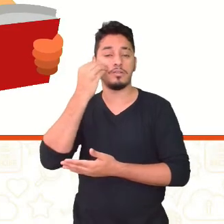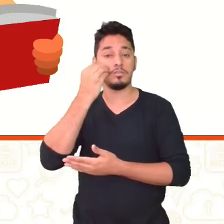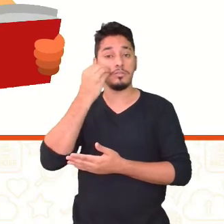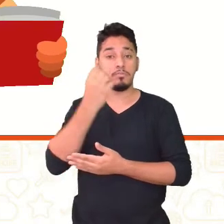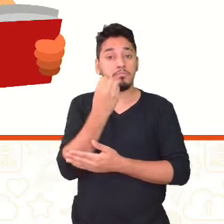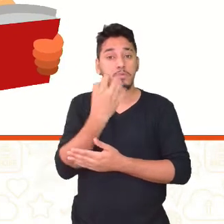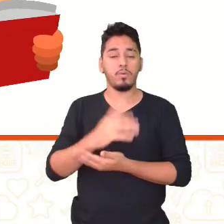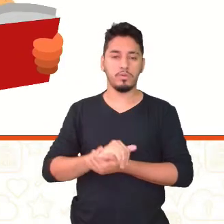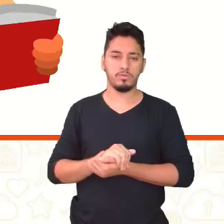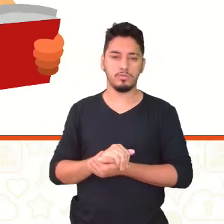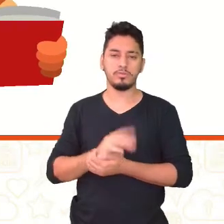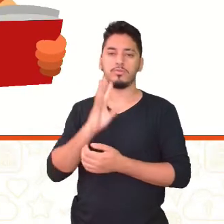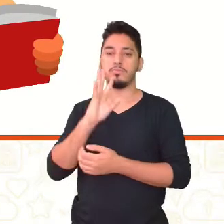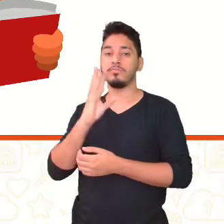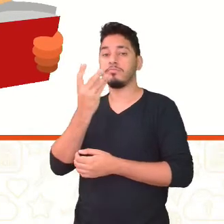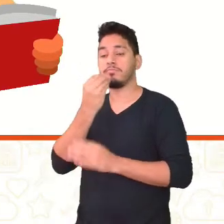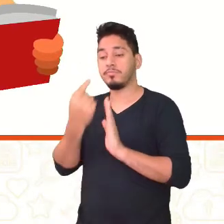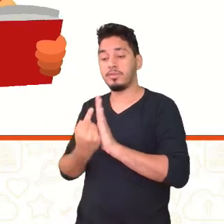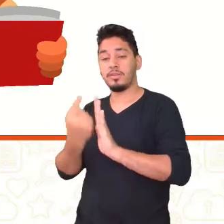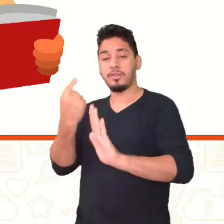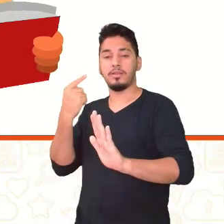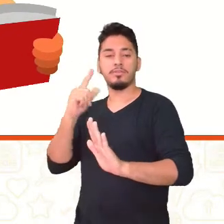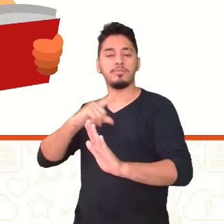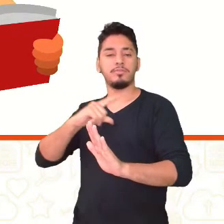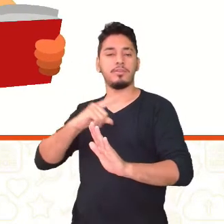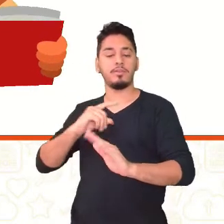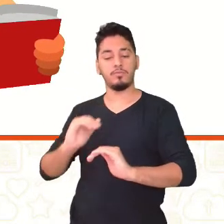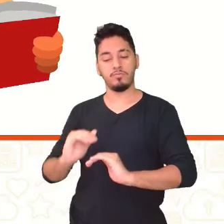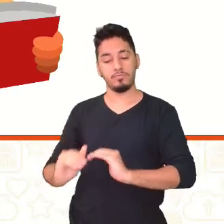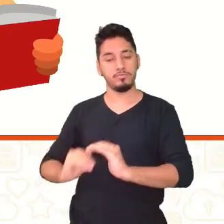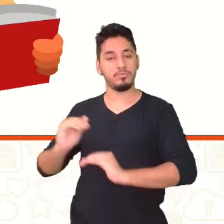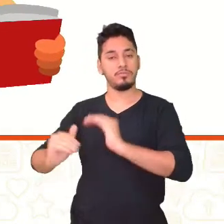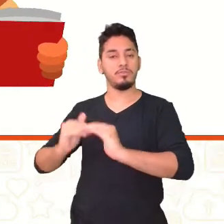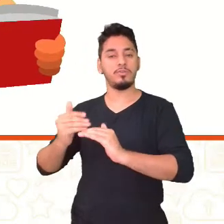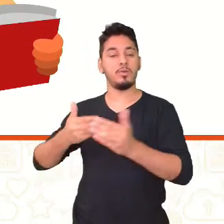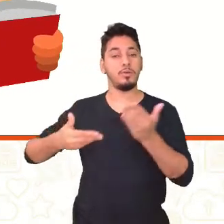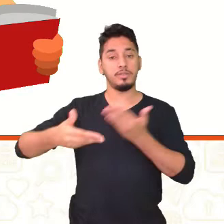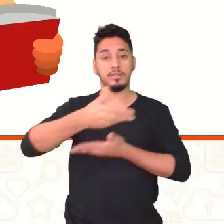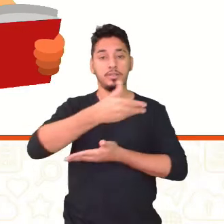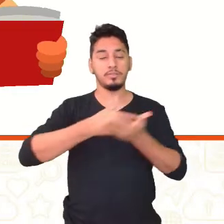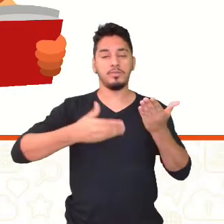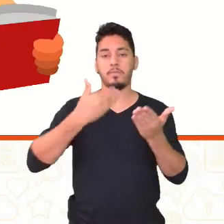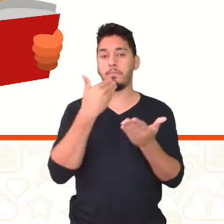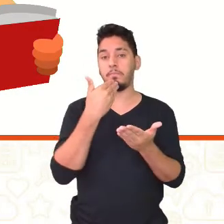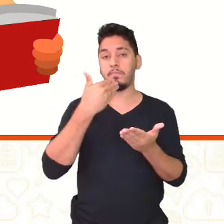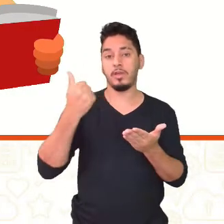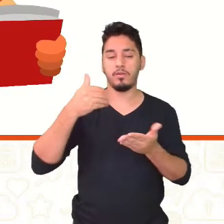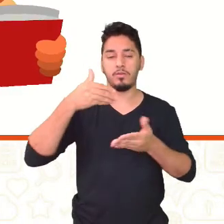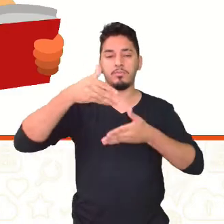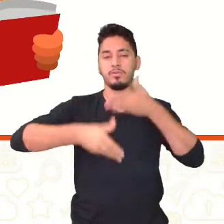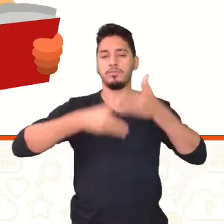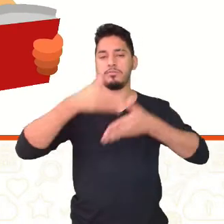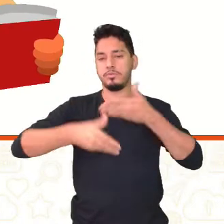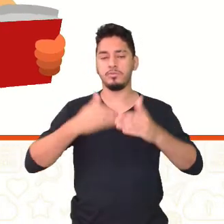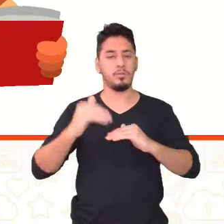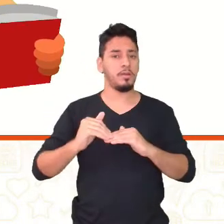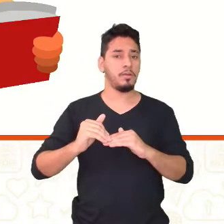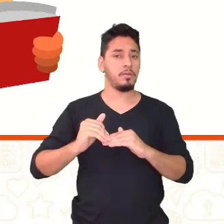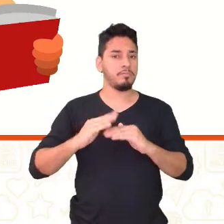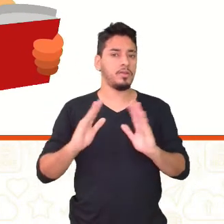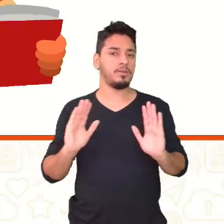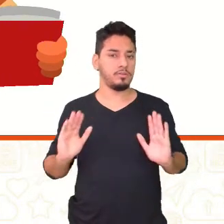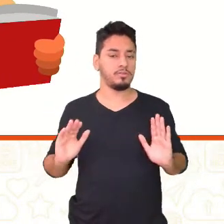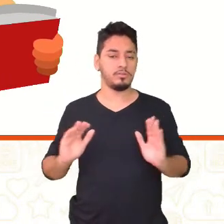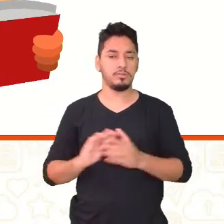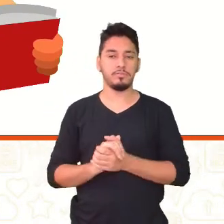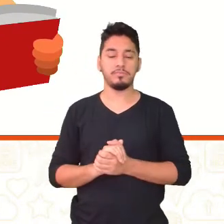esses conhecimentos prévios, eles mobilizam um avanço, uma interação muito melhor, uma participação muito mais